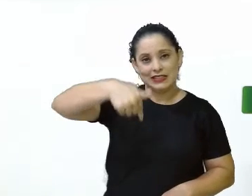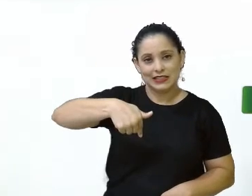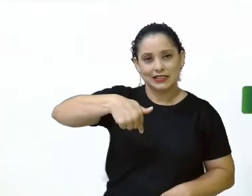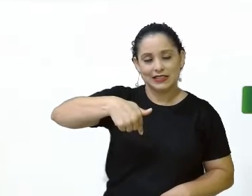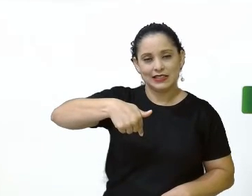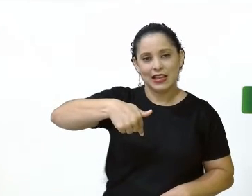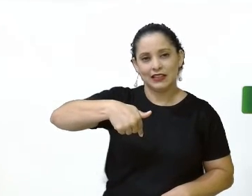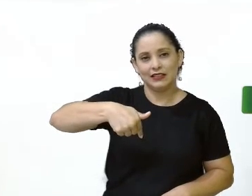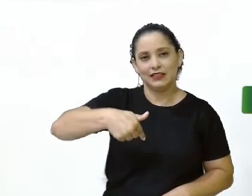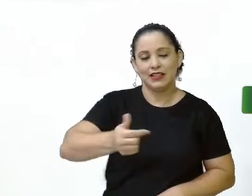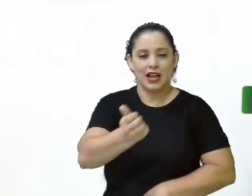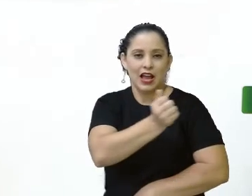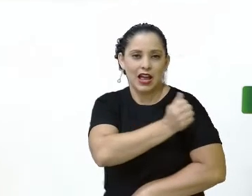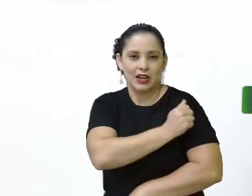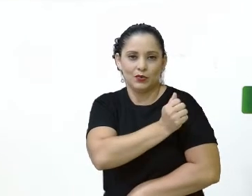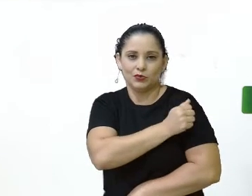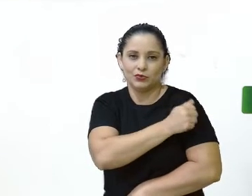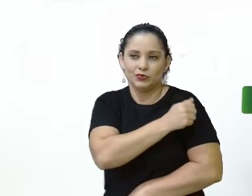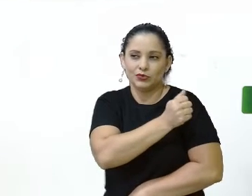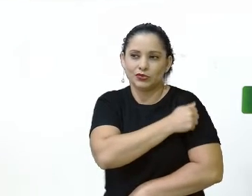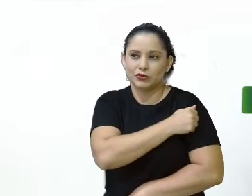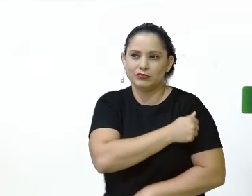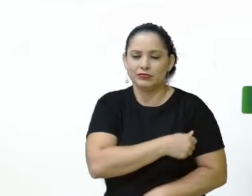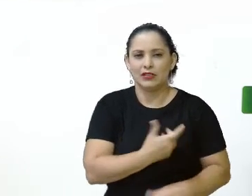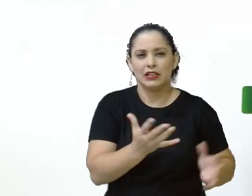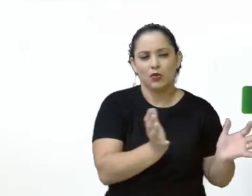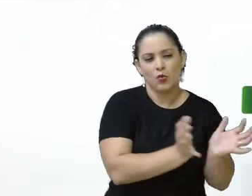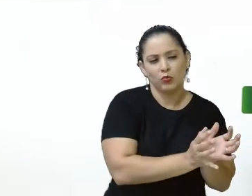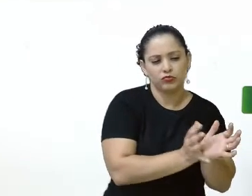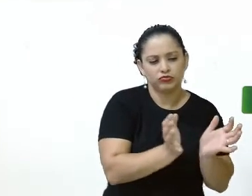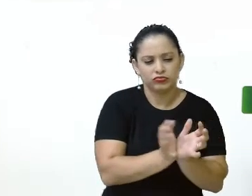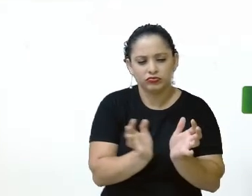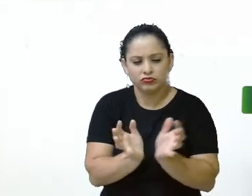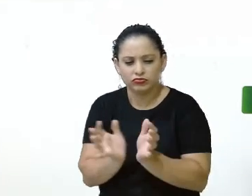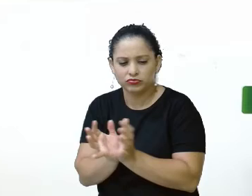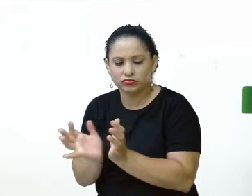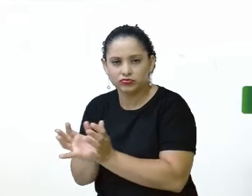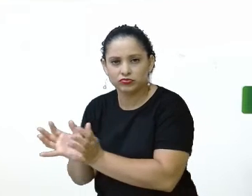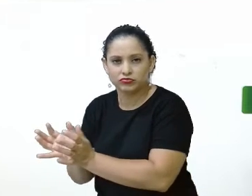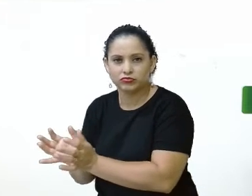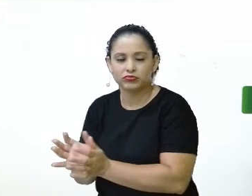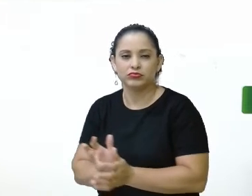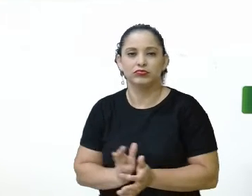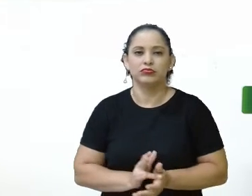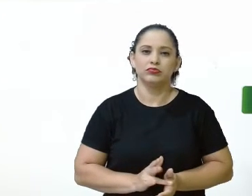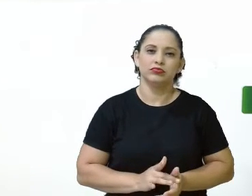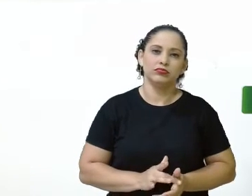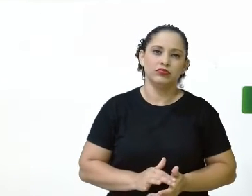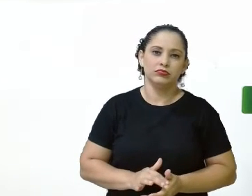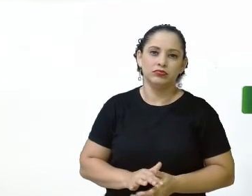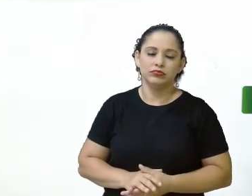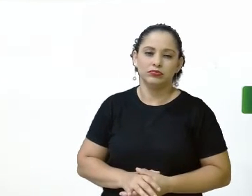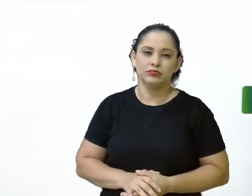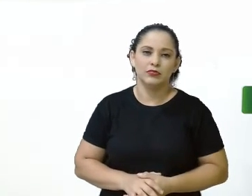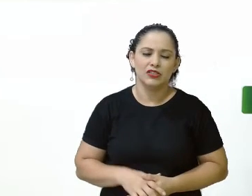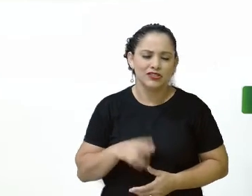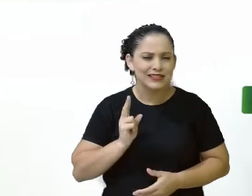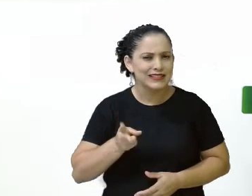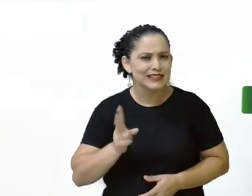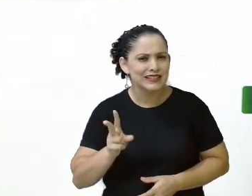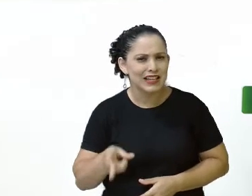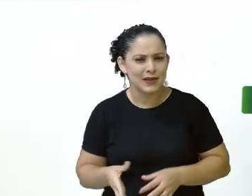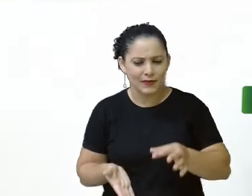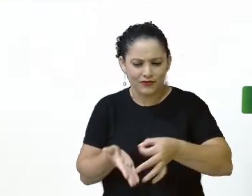alunos em cada grupo. Professora, beleza, mas toda vez eu vou ter que pegar essas pecinhas ou vou